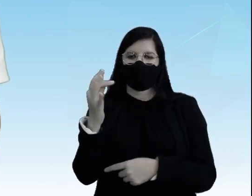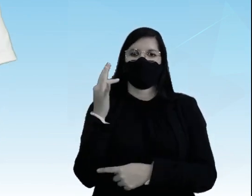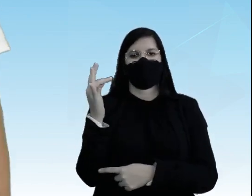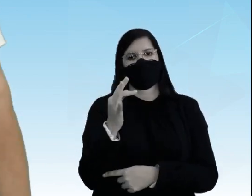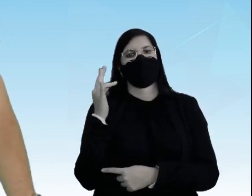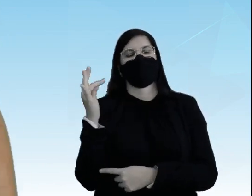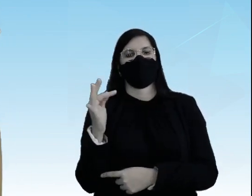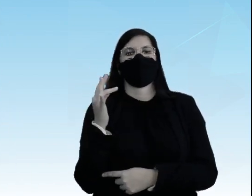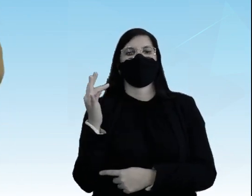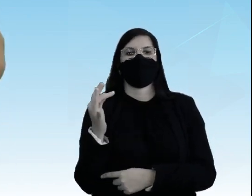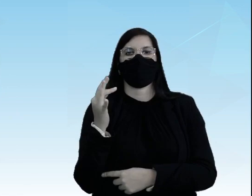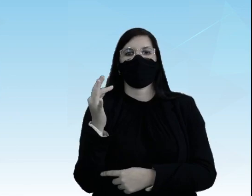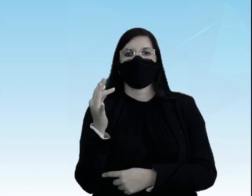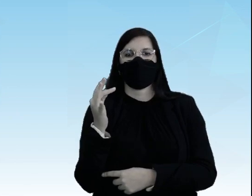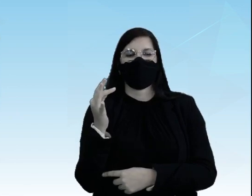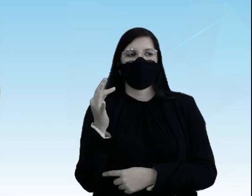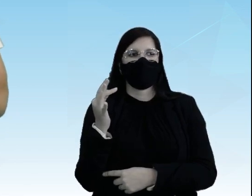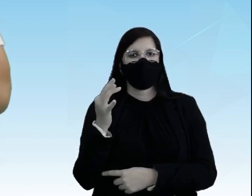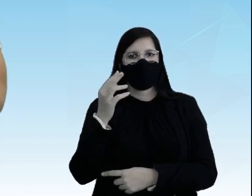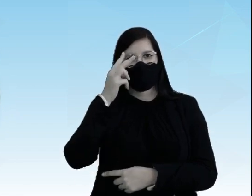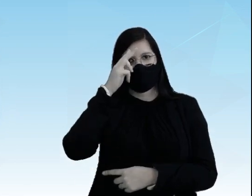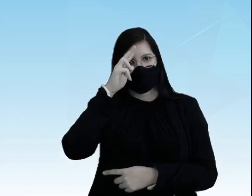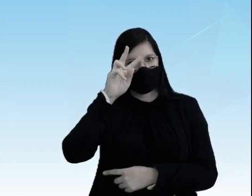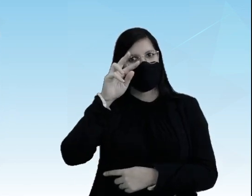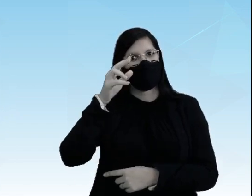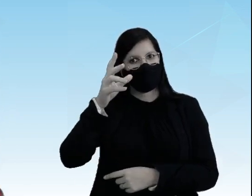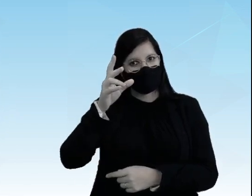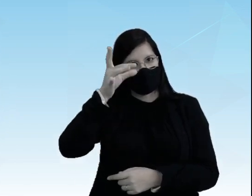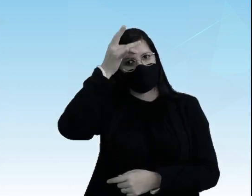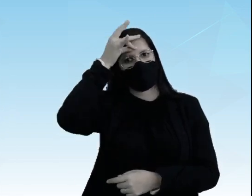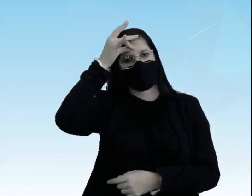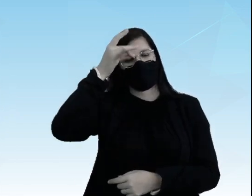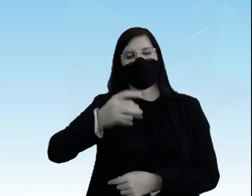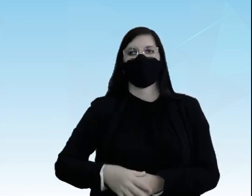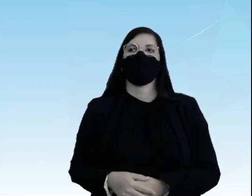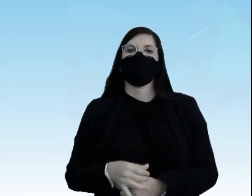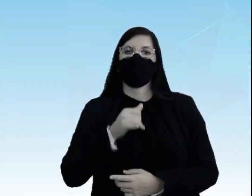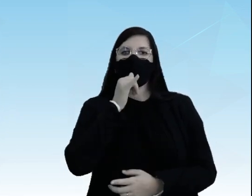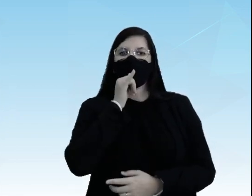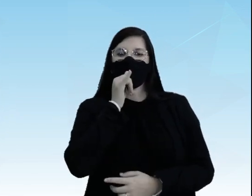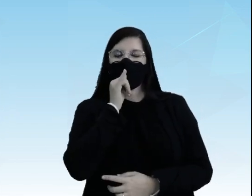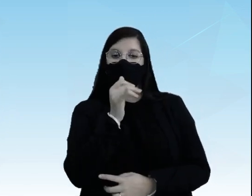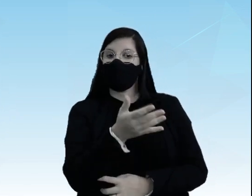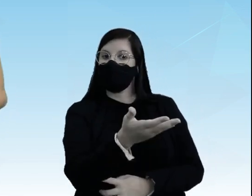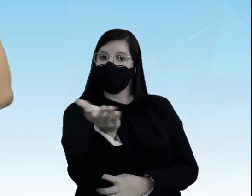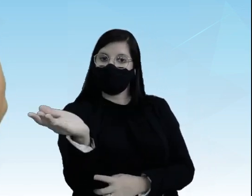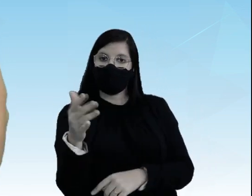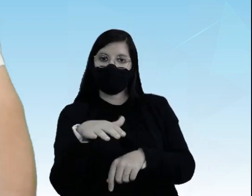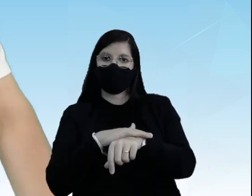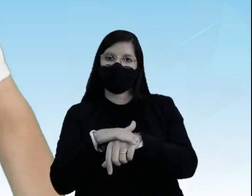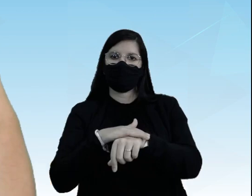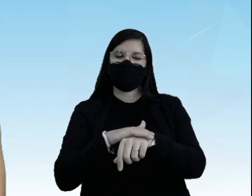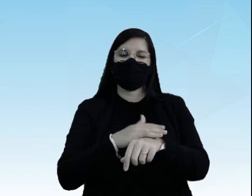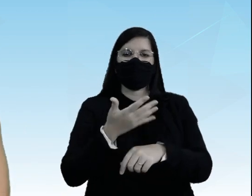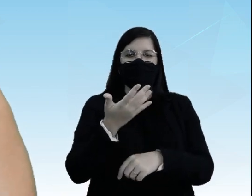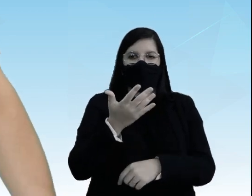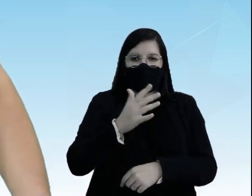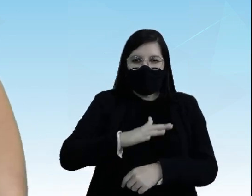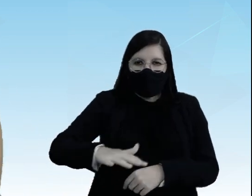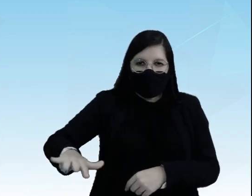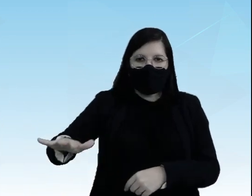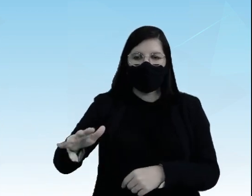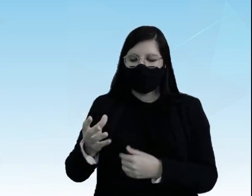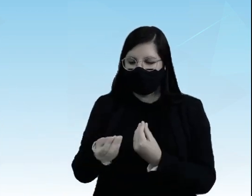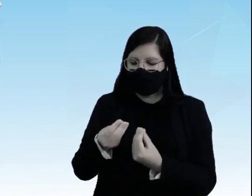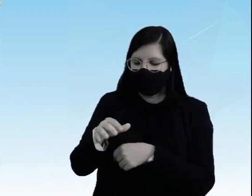formal, certo? Lembrem-se disso, adaptar. Eu vou dar um exemplo. Quando vocês falam com a criança, o que é que